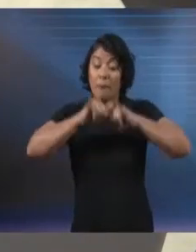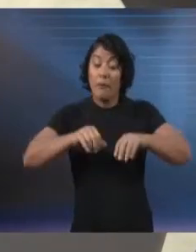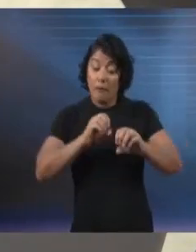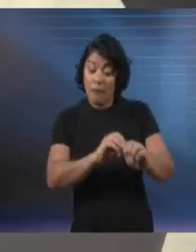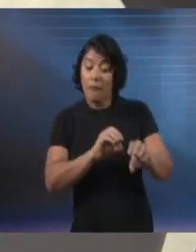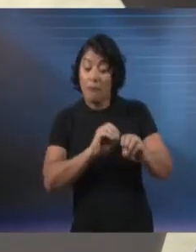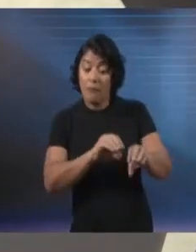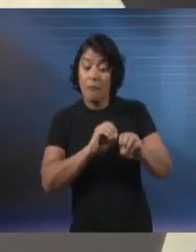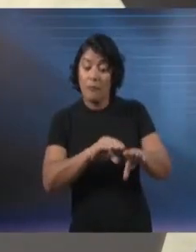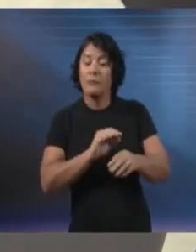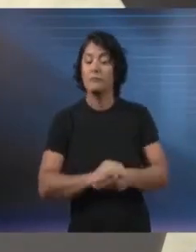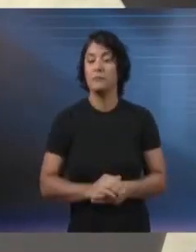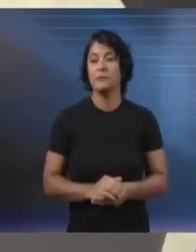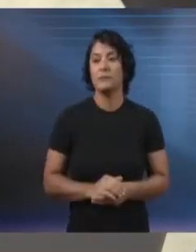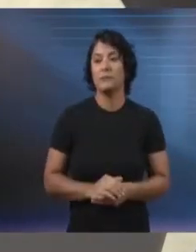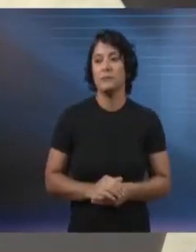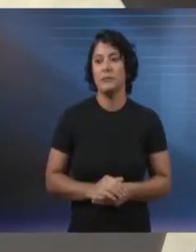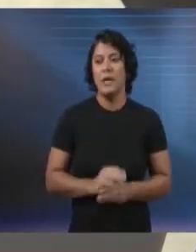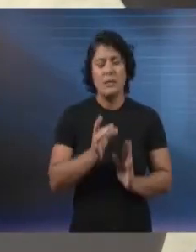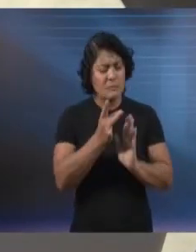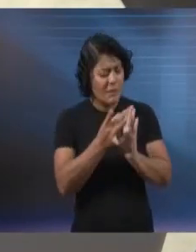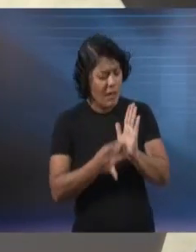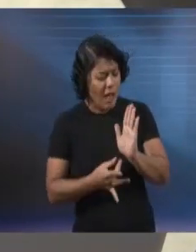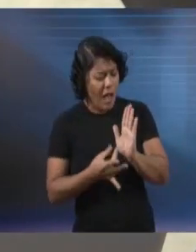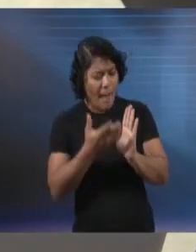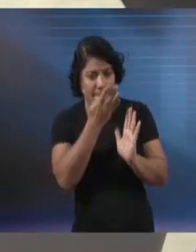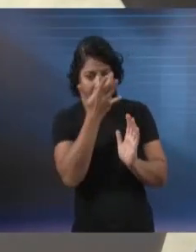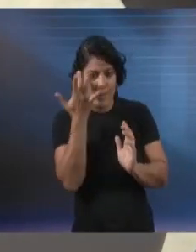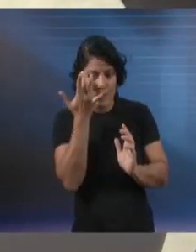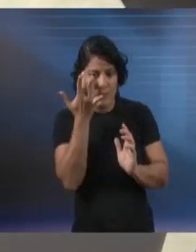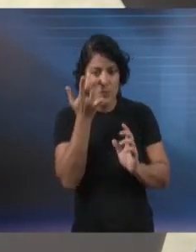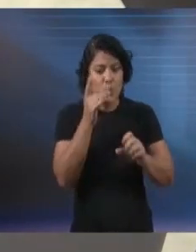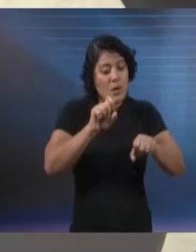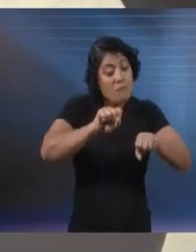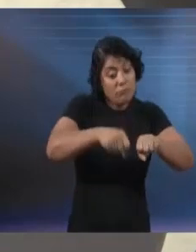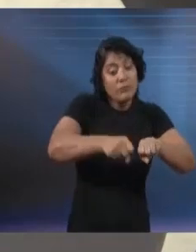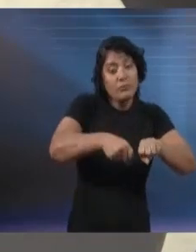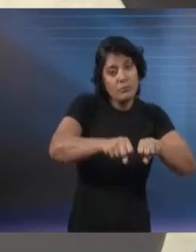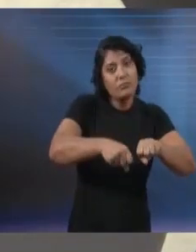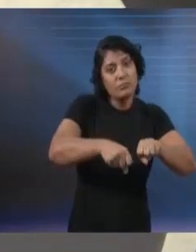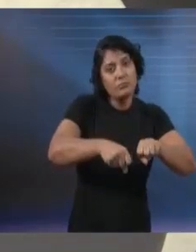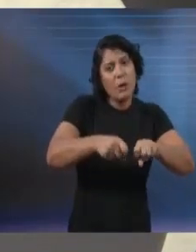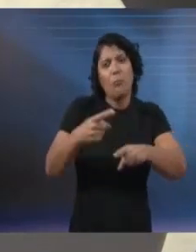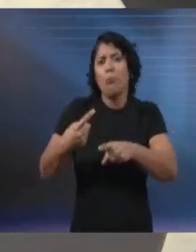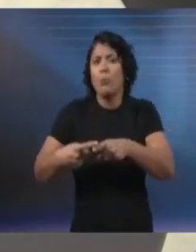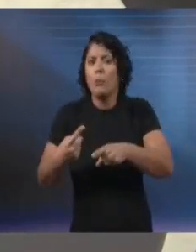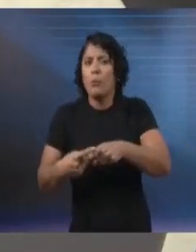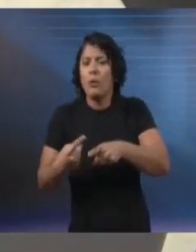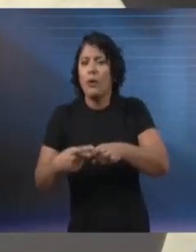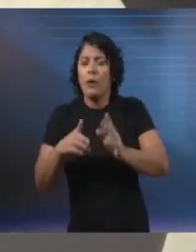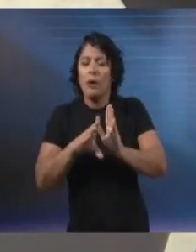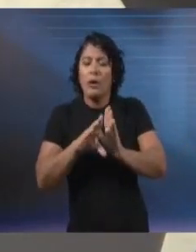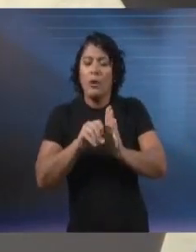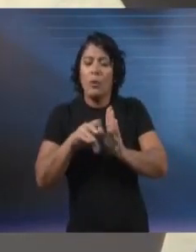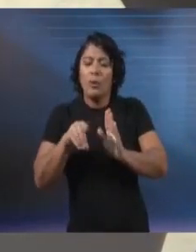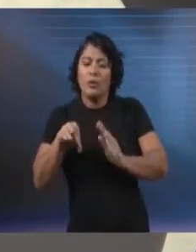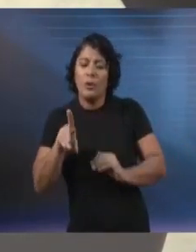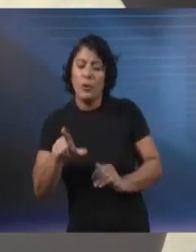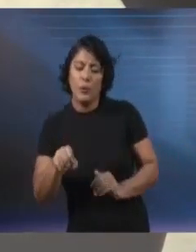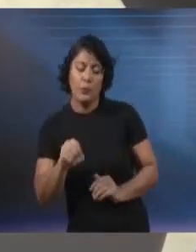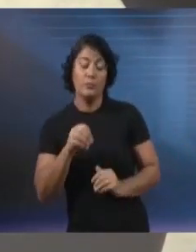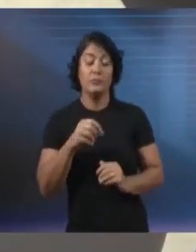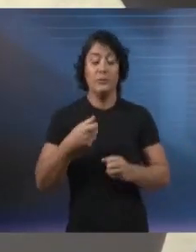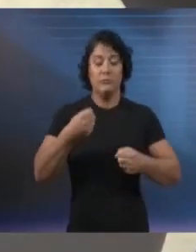educativas dirigidas especificamente ao público dos motociclistas, porque, inclusive, o Código Brasileiro de Trânsito